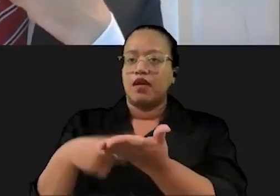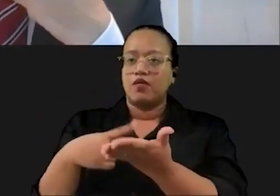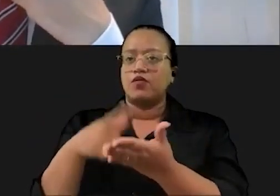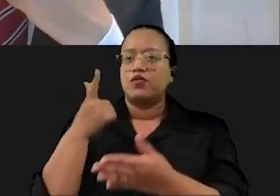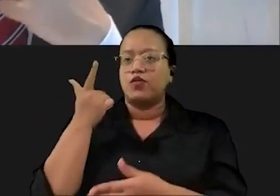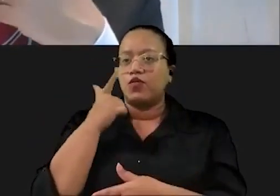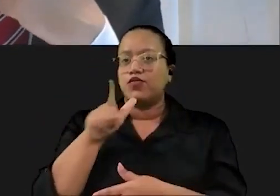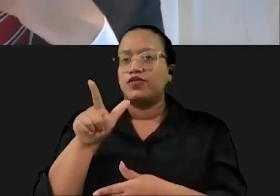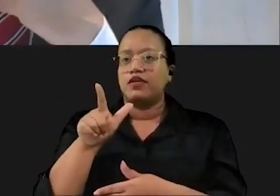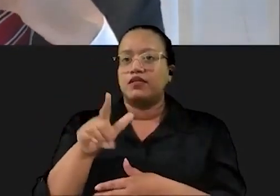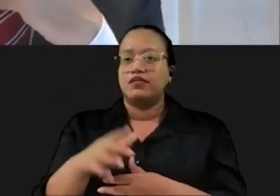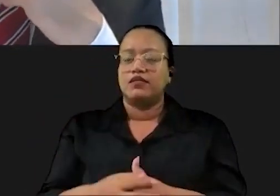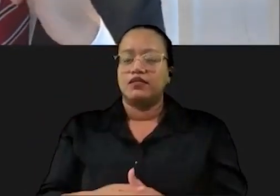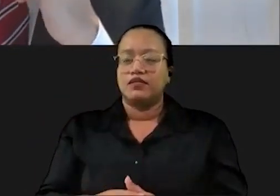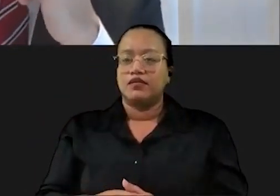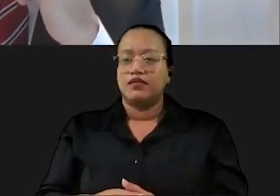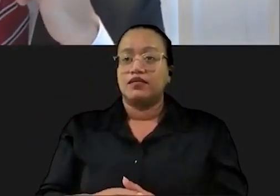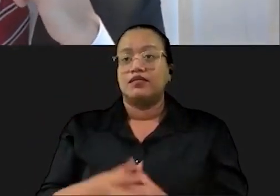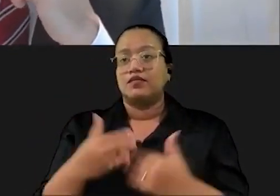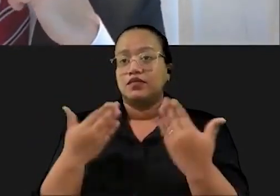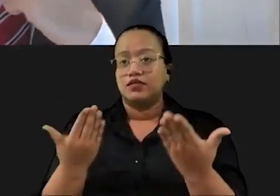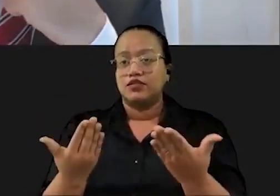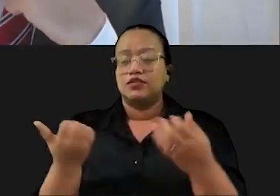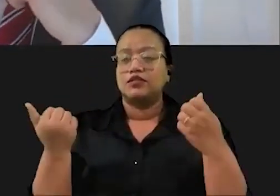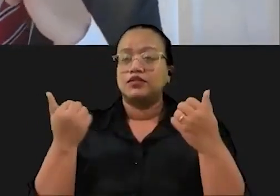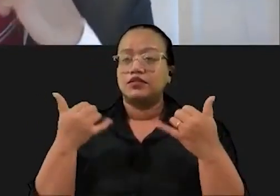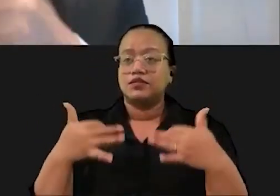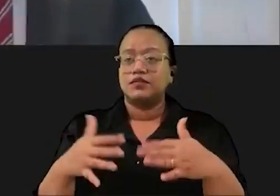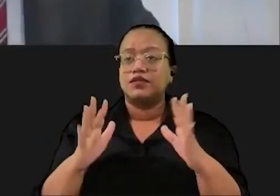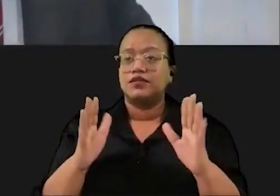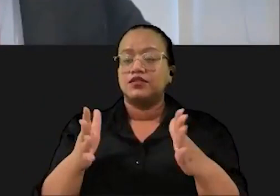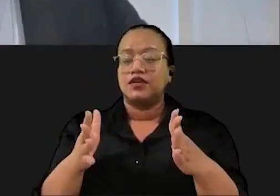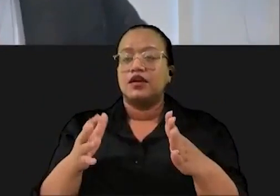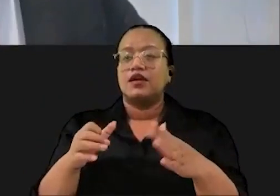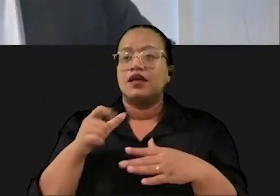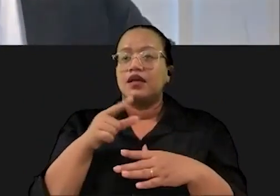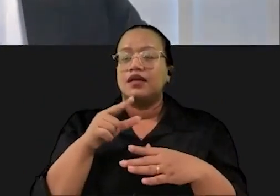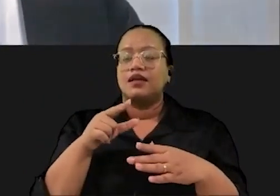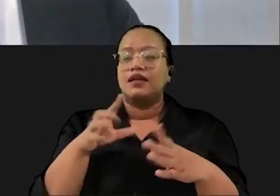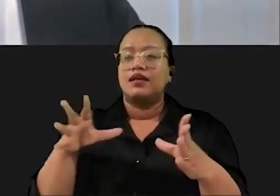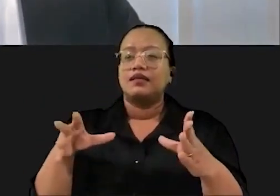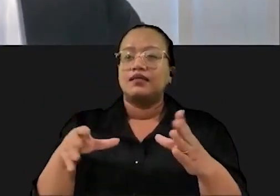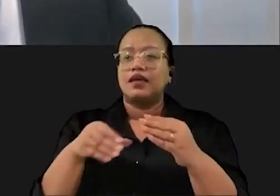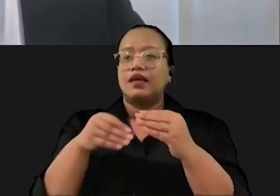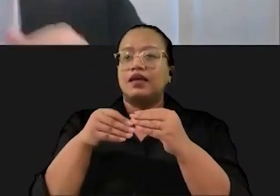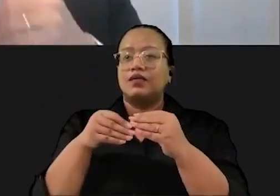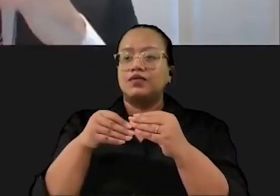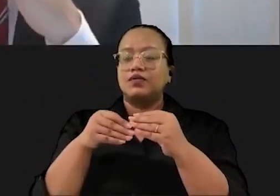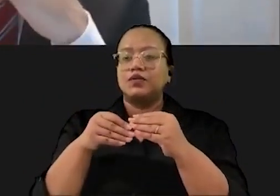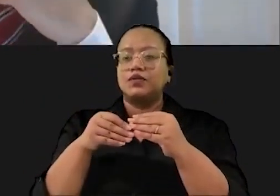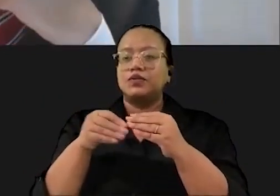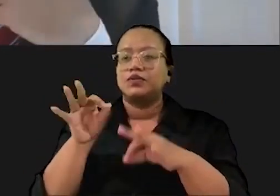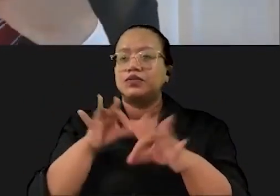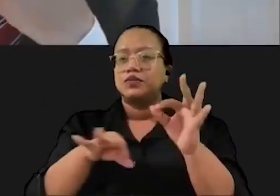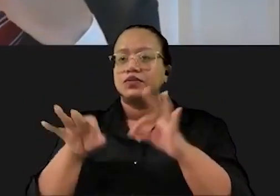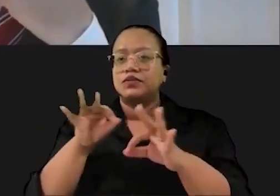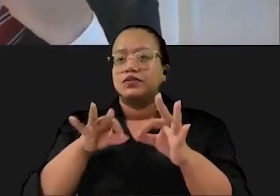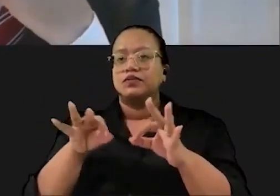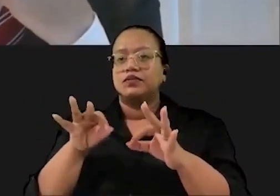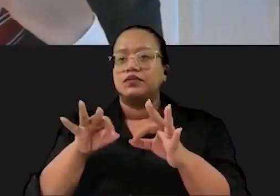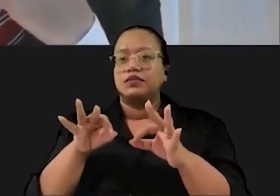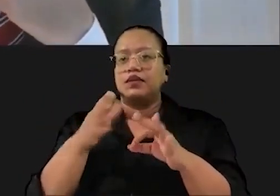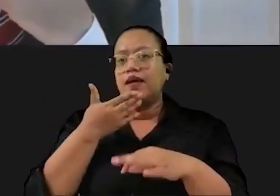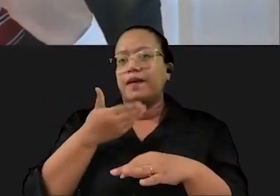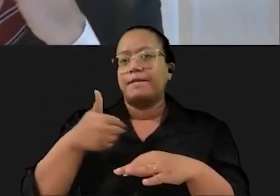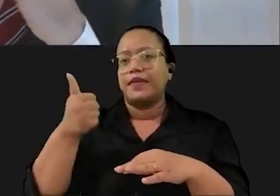a autocomposição é o melhor modo de pacificação social, né? É aquilo que é mais rápido, que